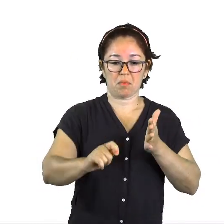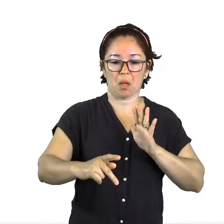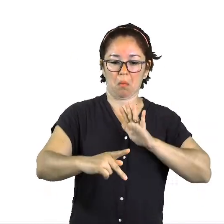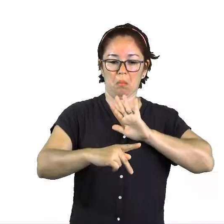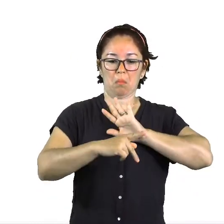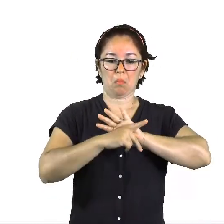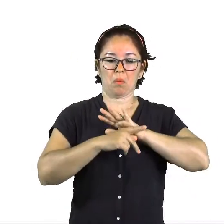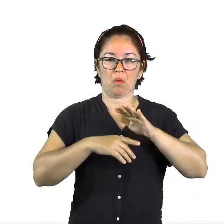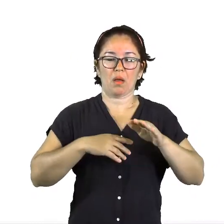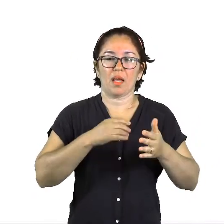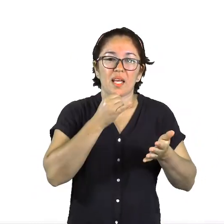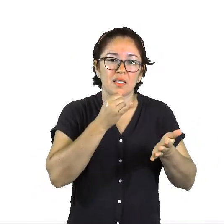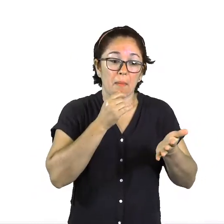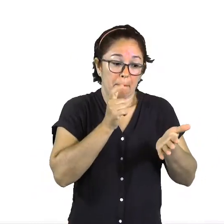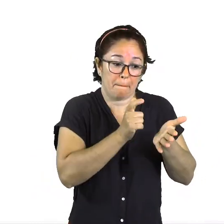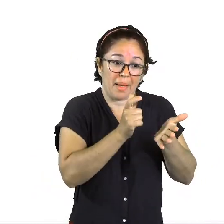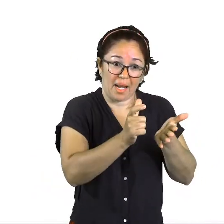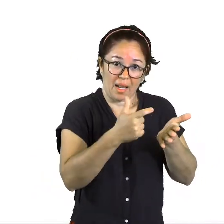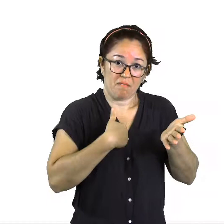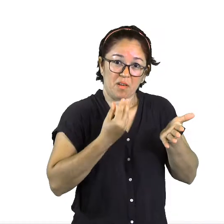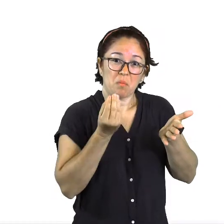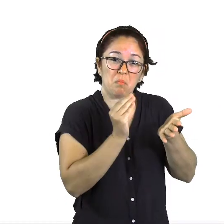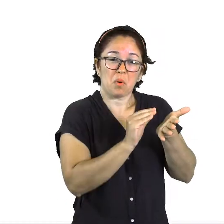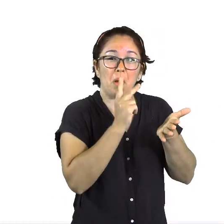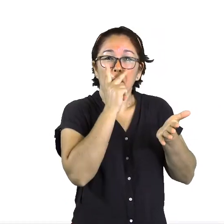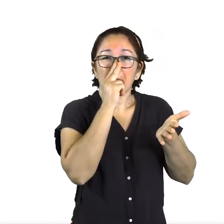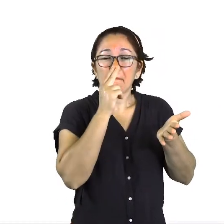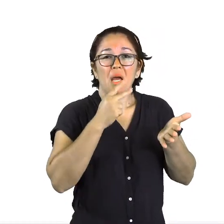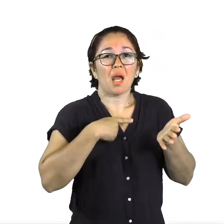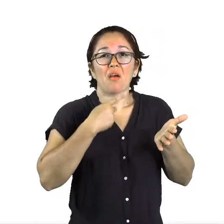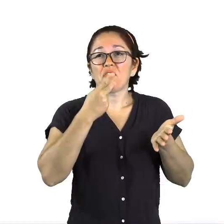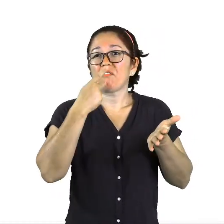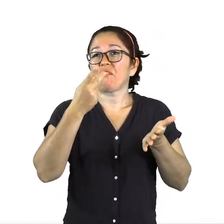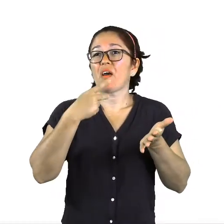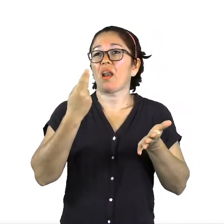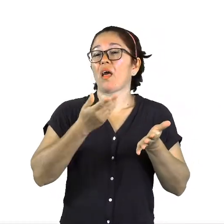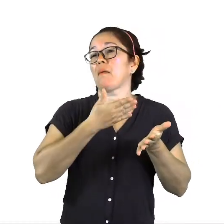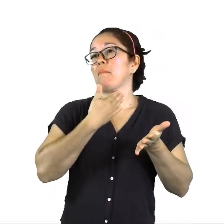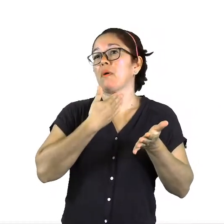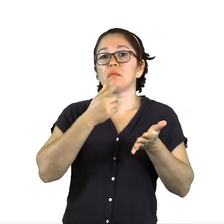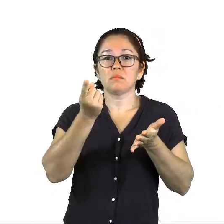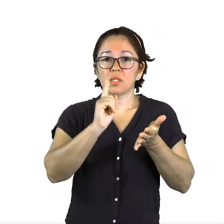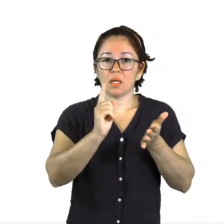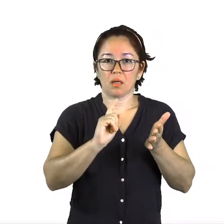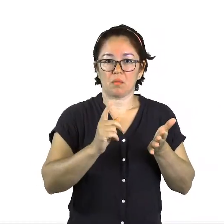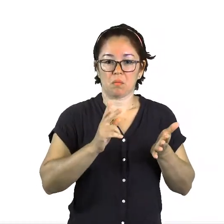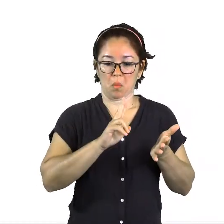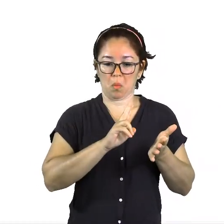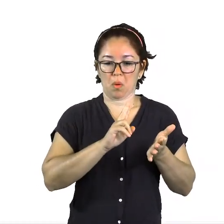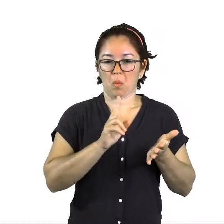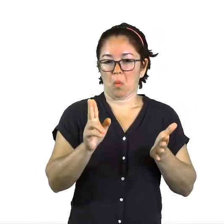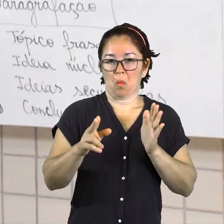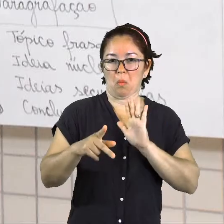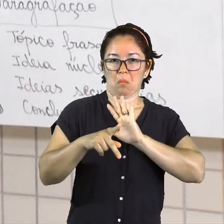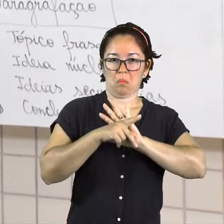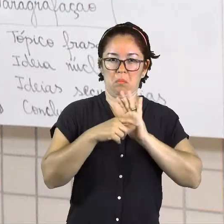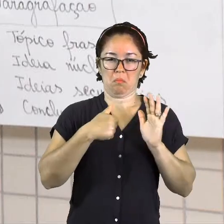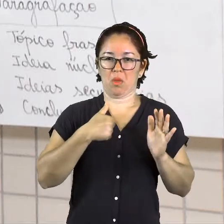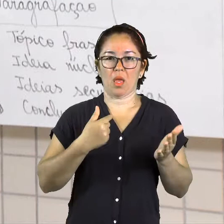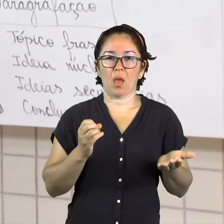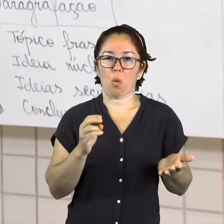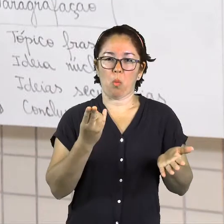primeira pessoa, mas sim você vai ter marcas da terceira pessoa, de acordo com normas da língua. Então, é um